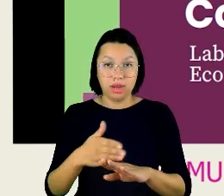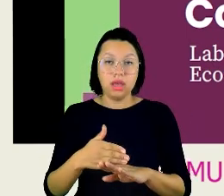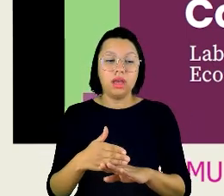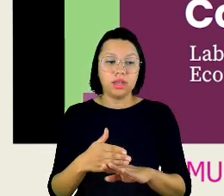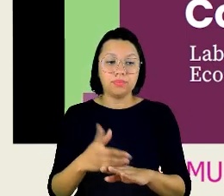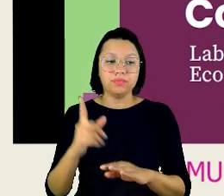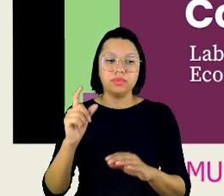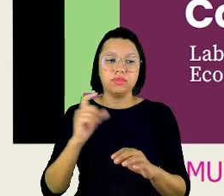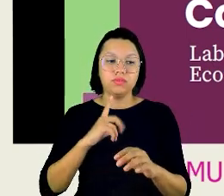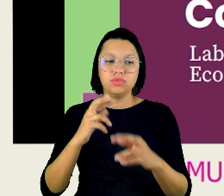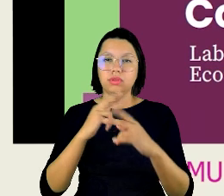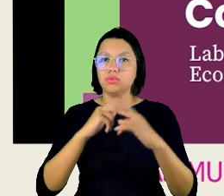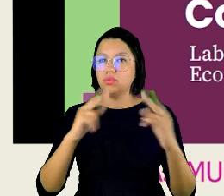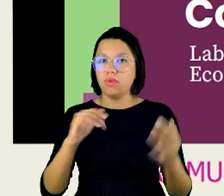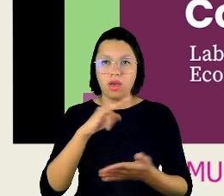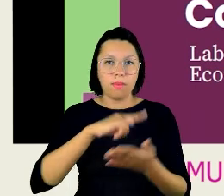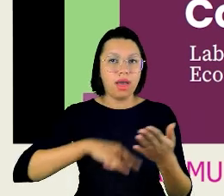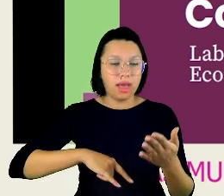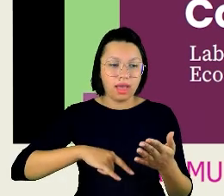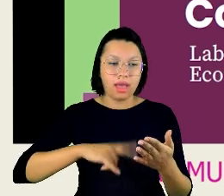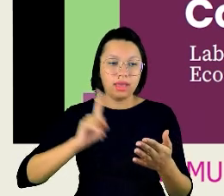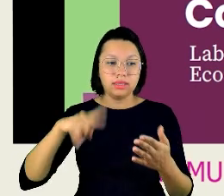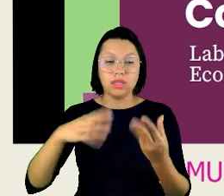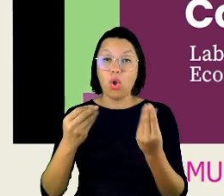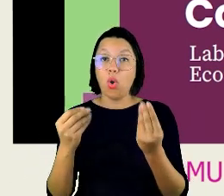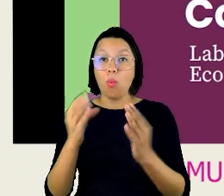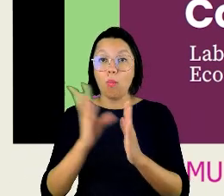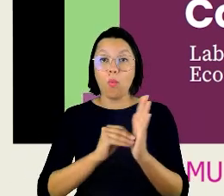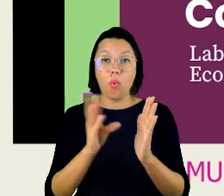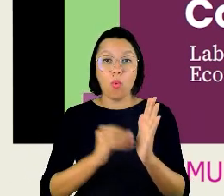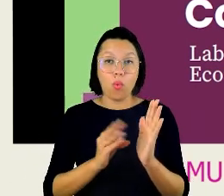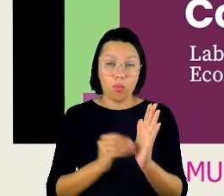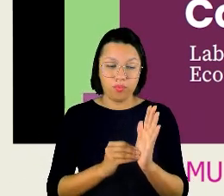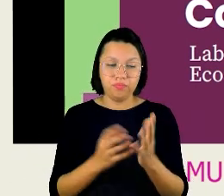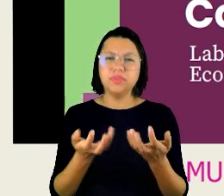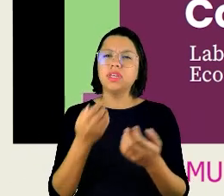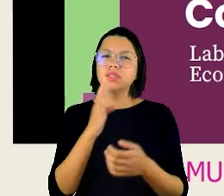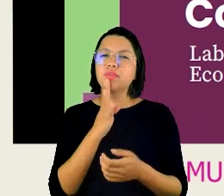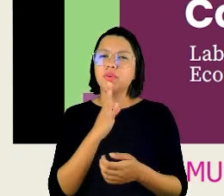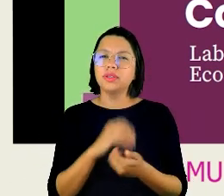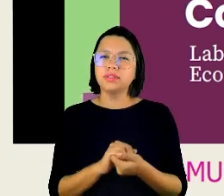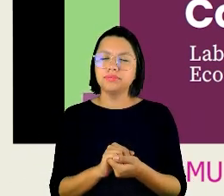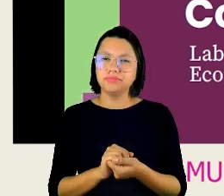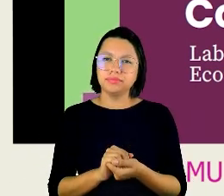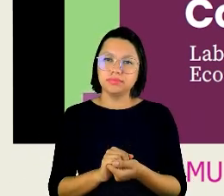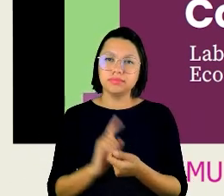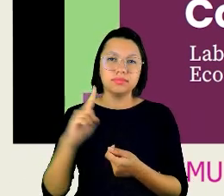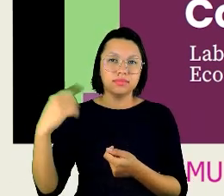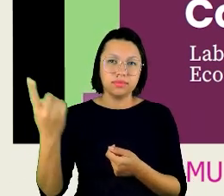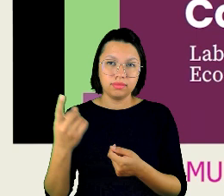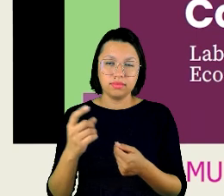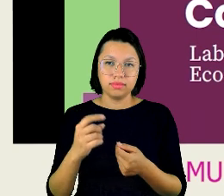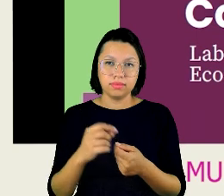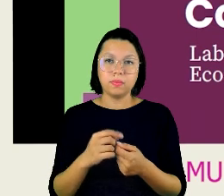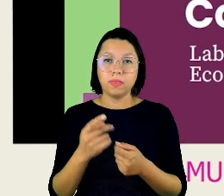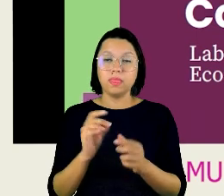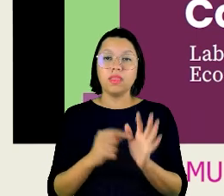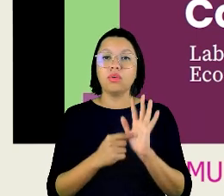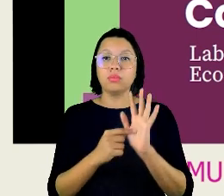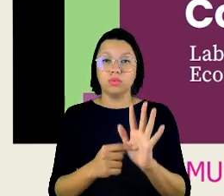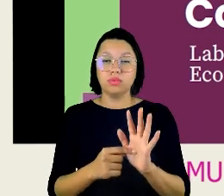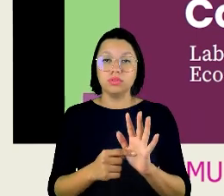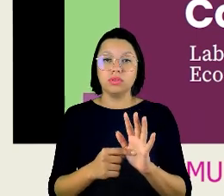não vou me alongar aqui, porque são vários conteúdos, se vocês quiserem conhecer, depois eu vou deixar o endereço